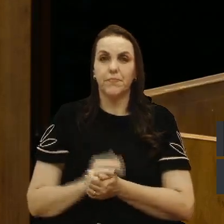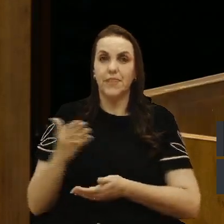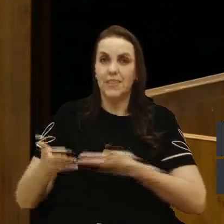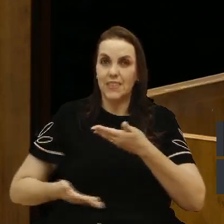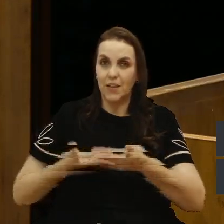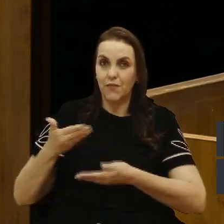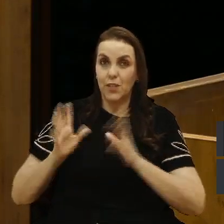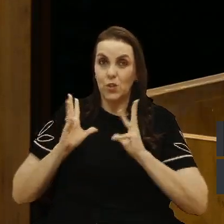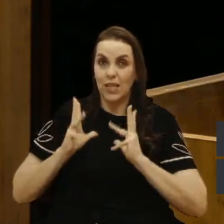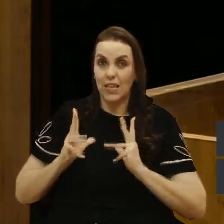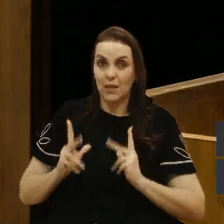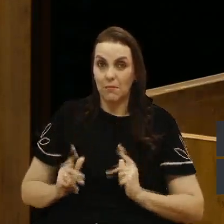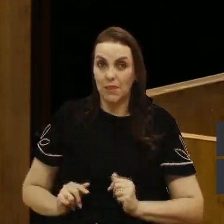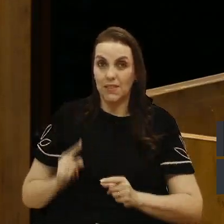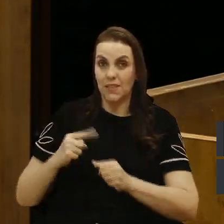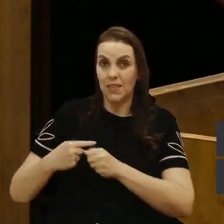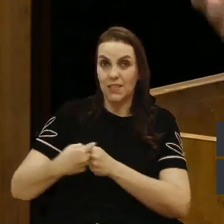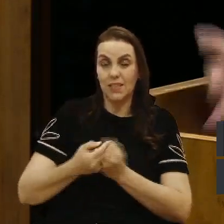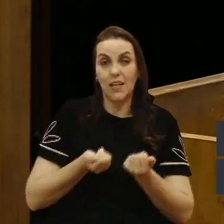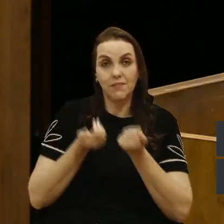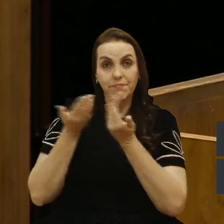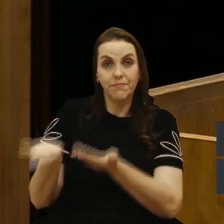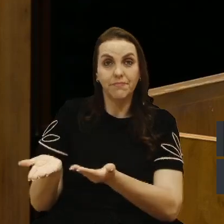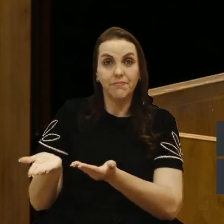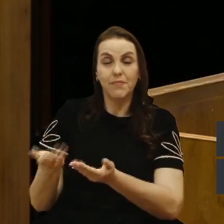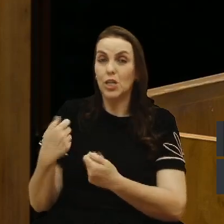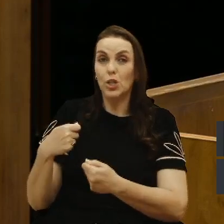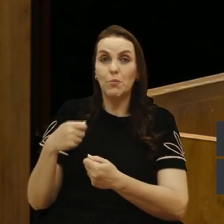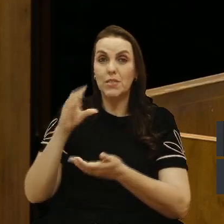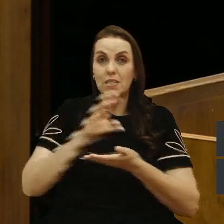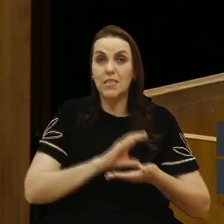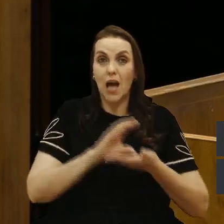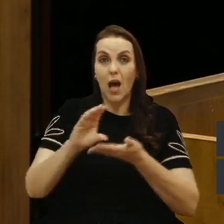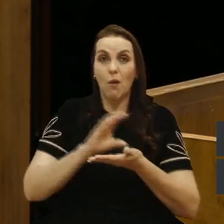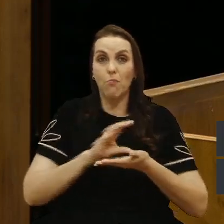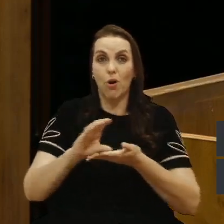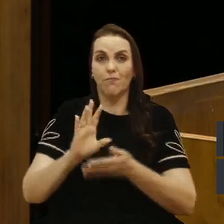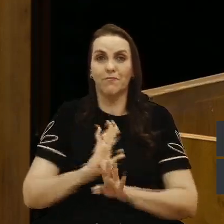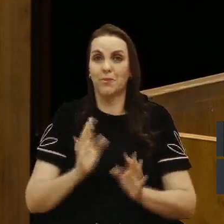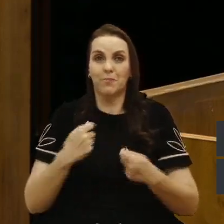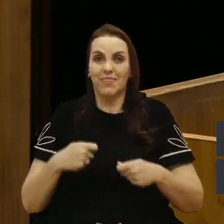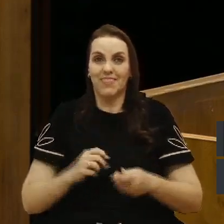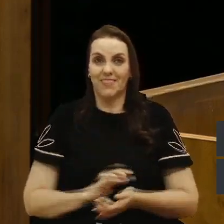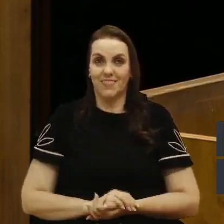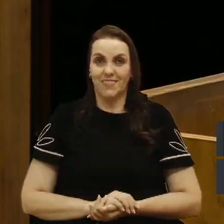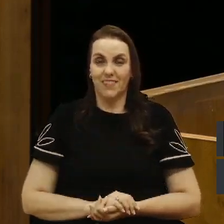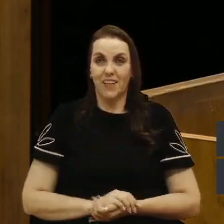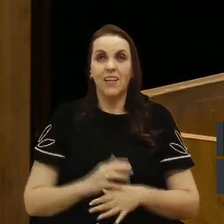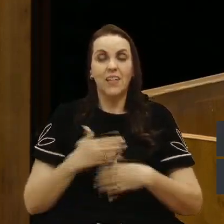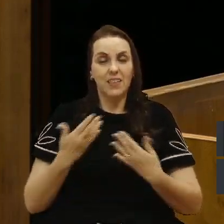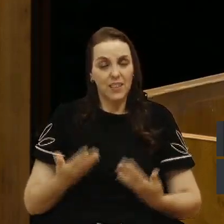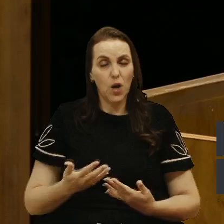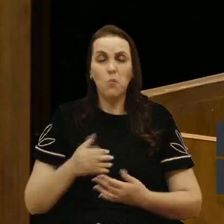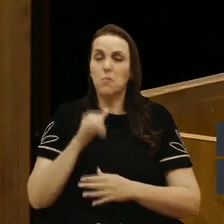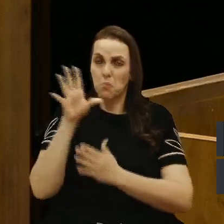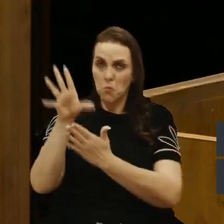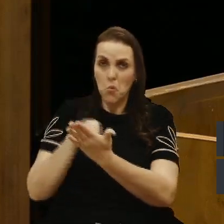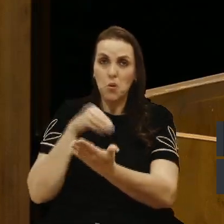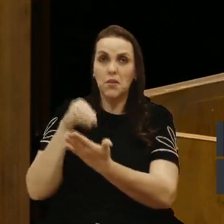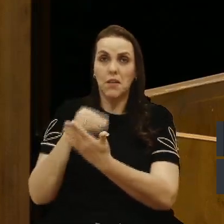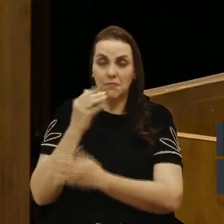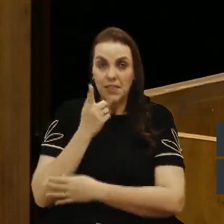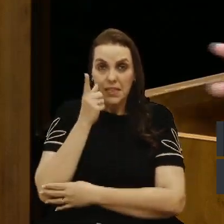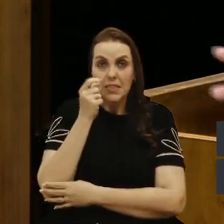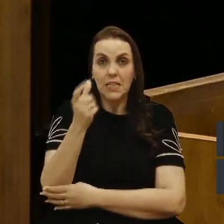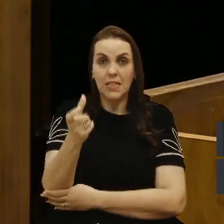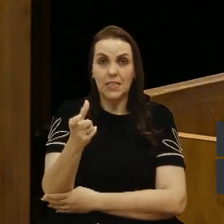de limpeza urbana para a Conlurb, não precisa fazer aporte. Então, são exemplos interessantes, eles nos